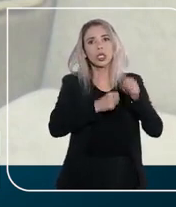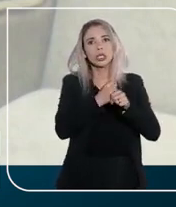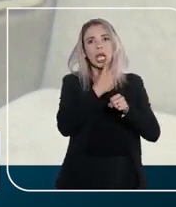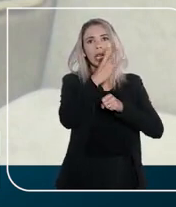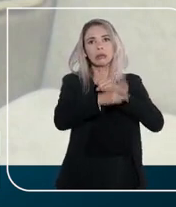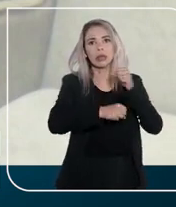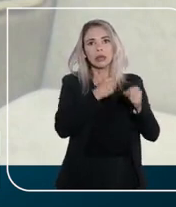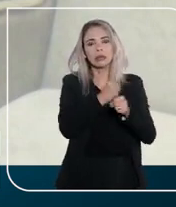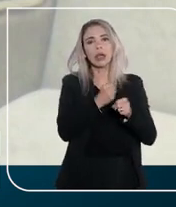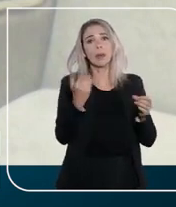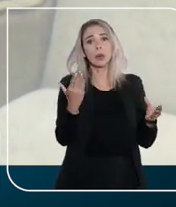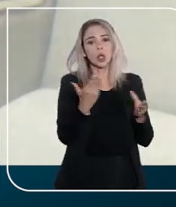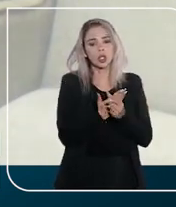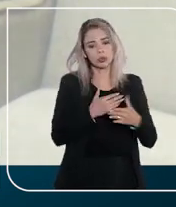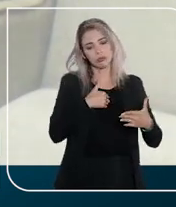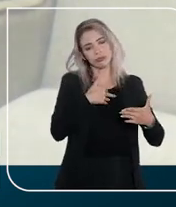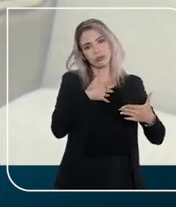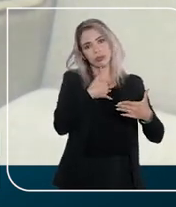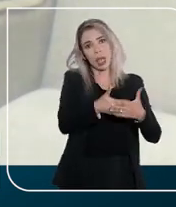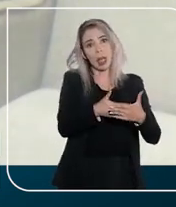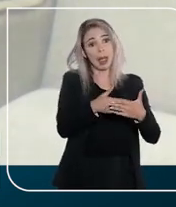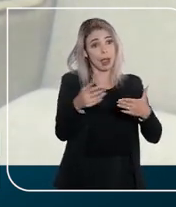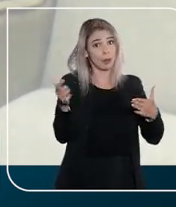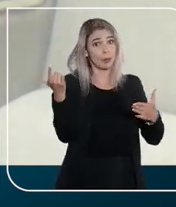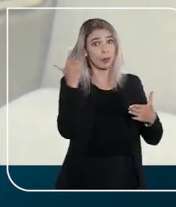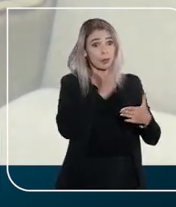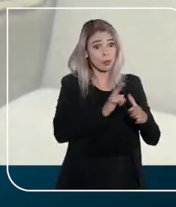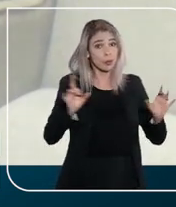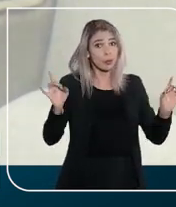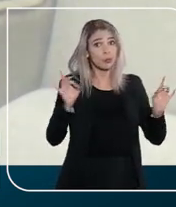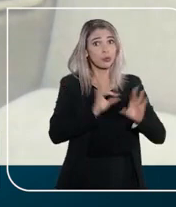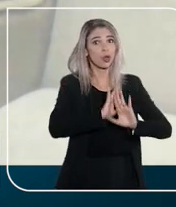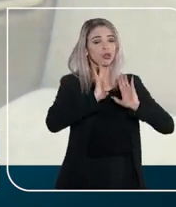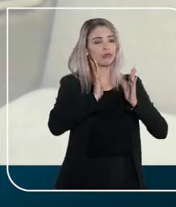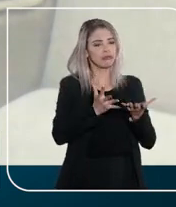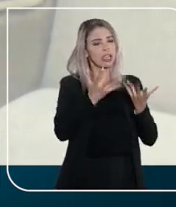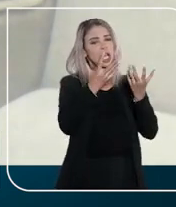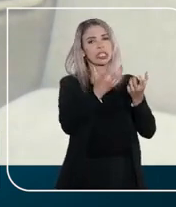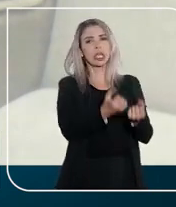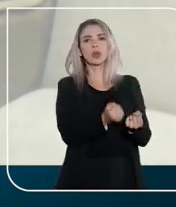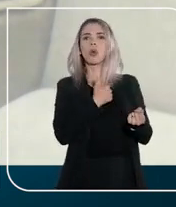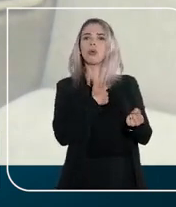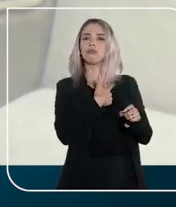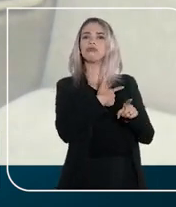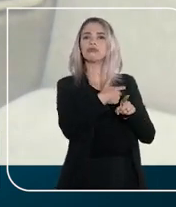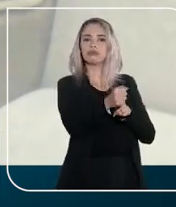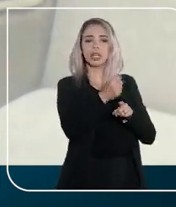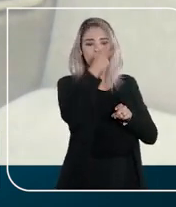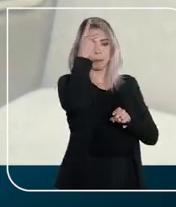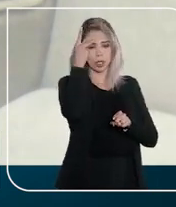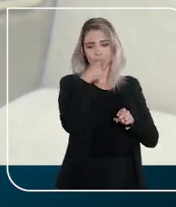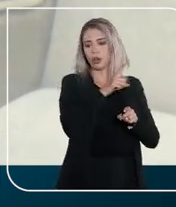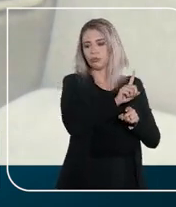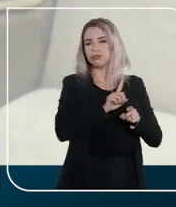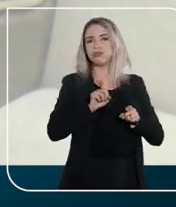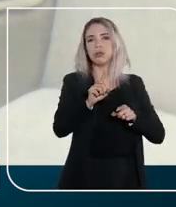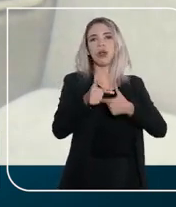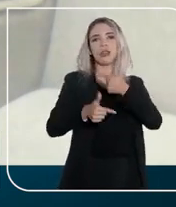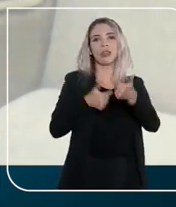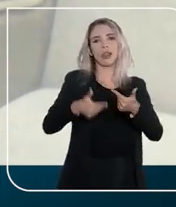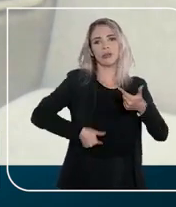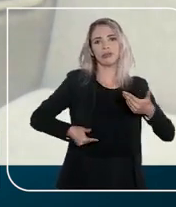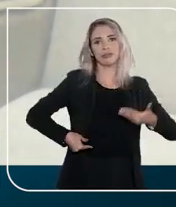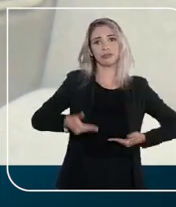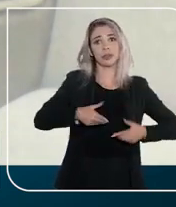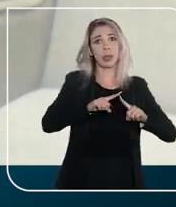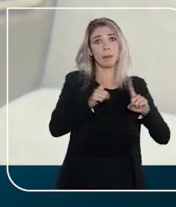judicialmente aquela questão e, finalmente, a justiça reconhece o direito de forma definitiva e a pessoa ingressa no cargo público. Aqueles